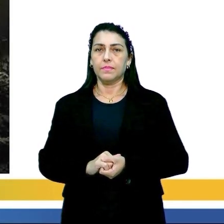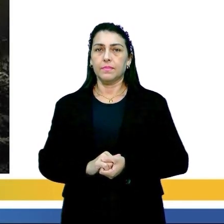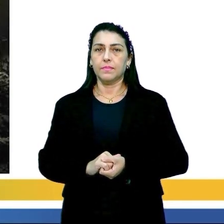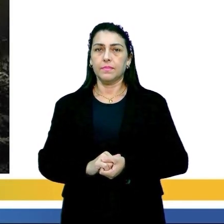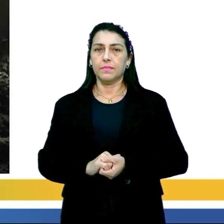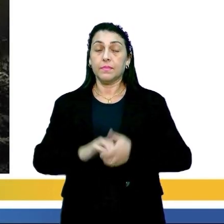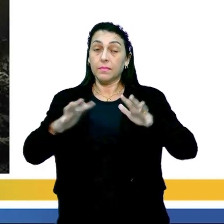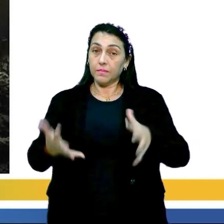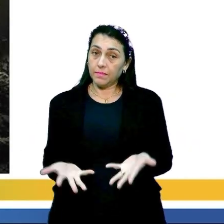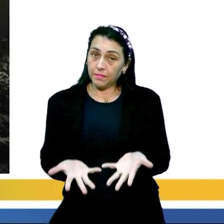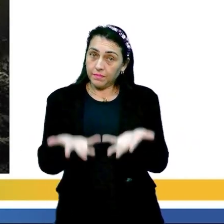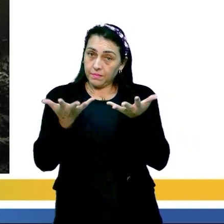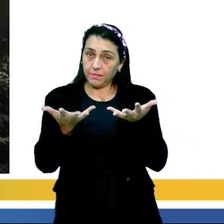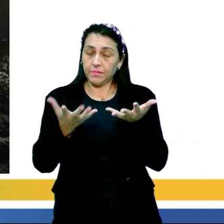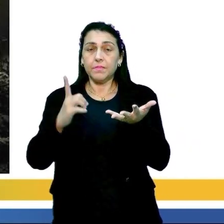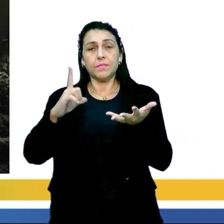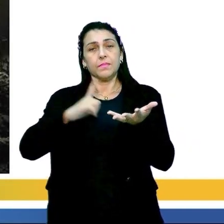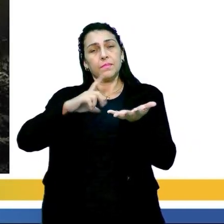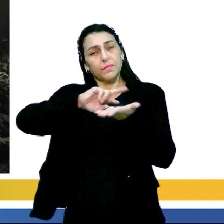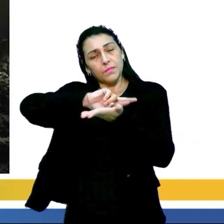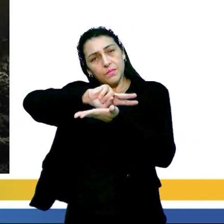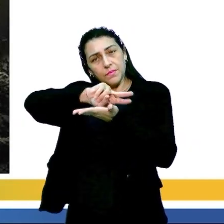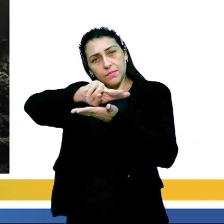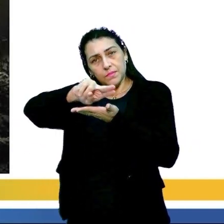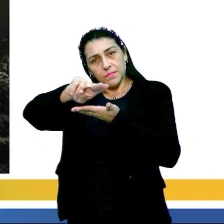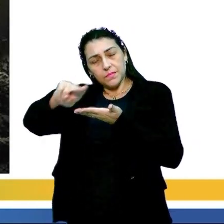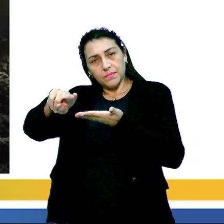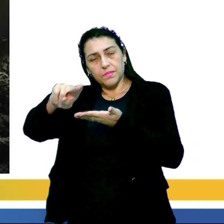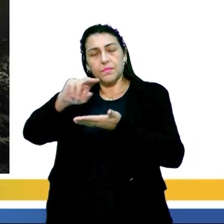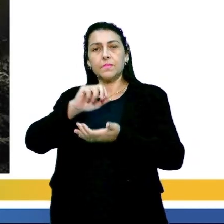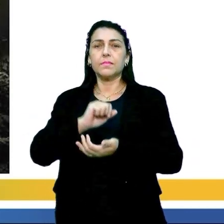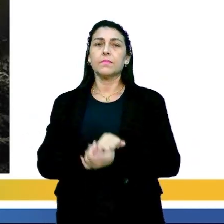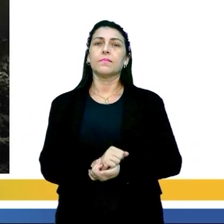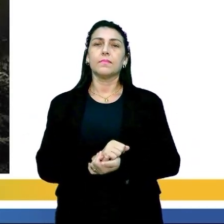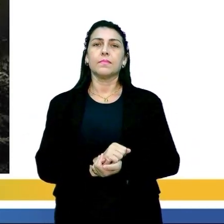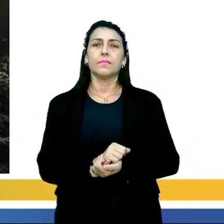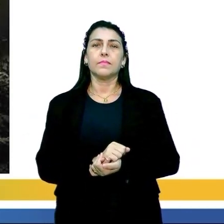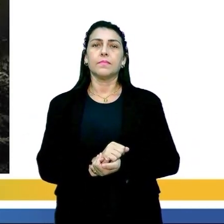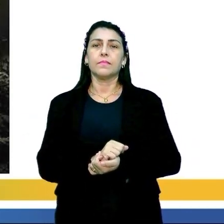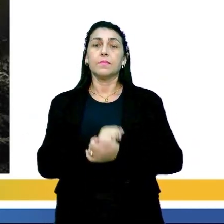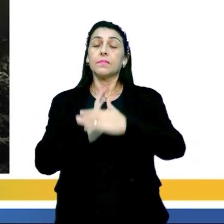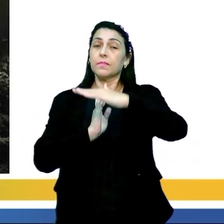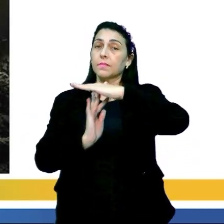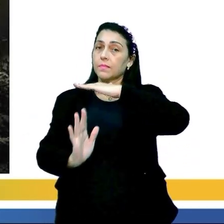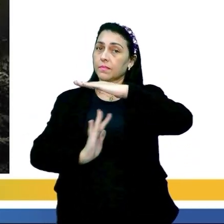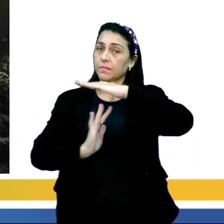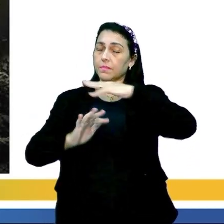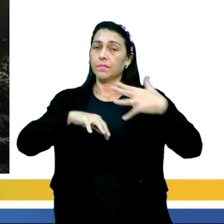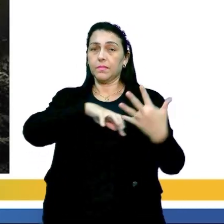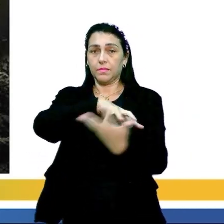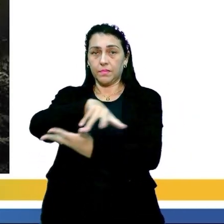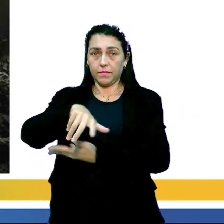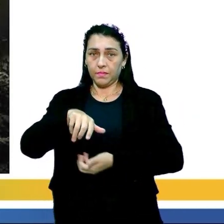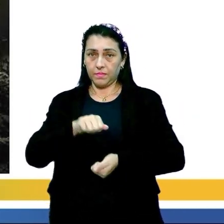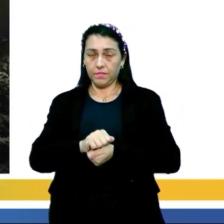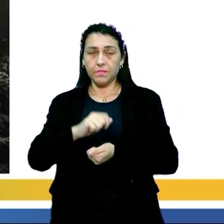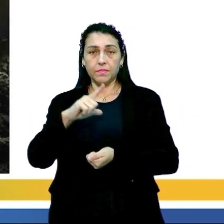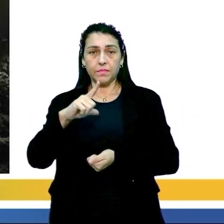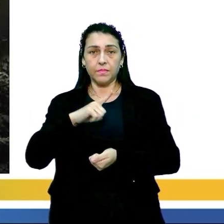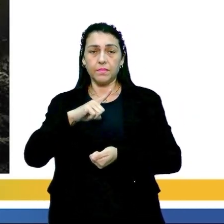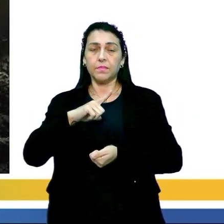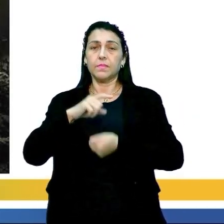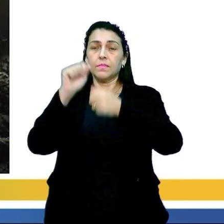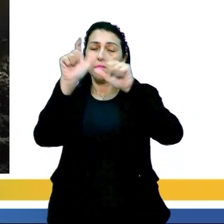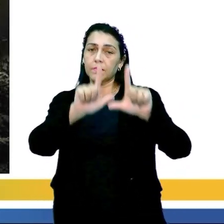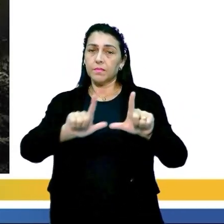Enquanto motivações, nós temos diversas, né, em relação às migrações mundiais. Nós temos aí na tela